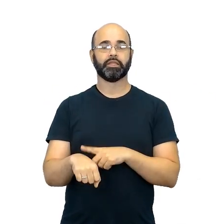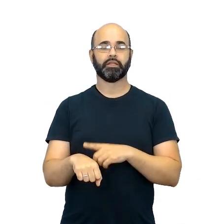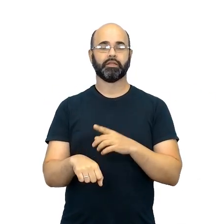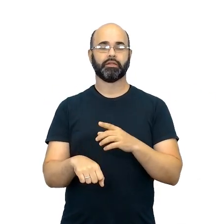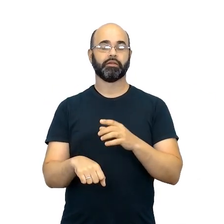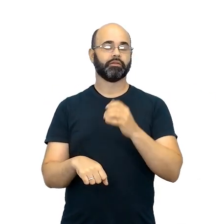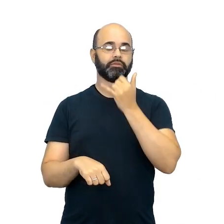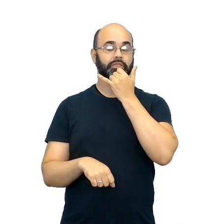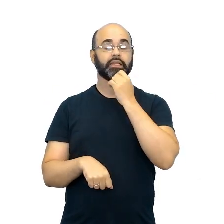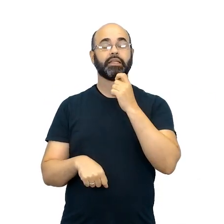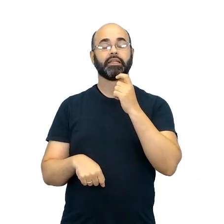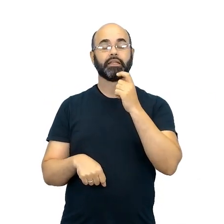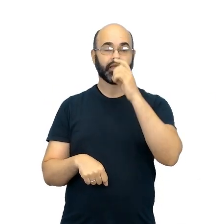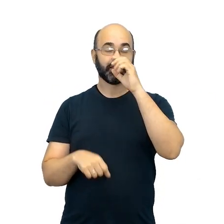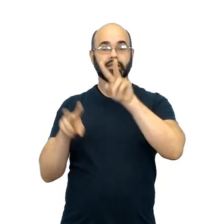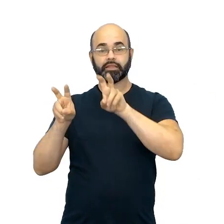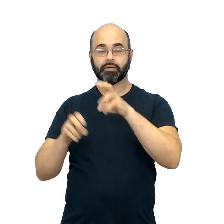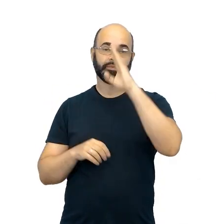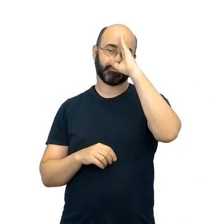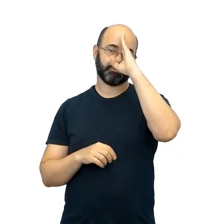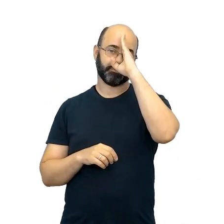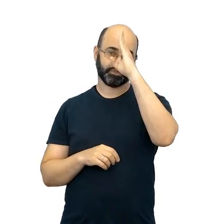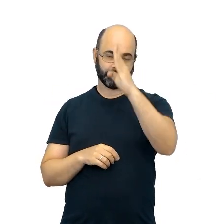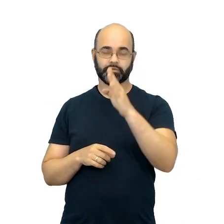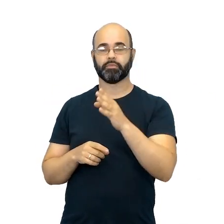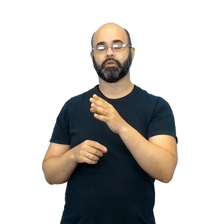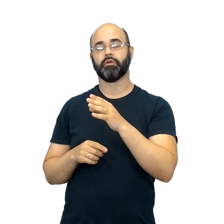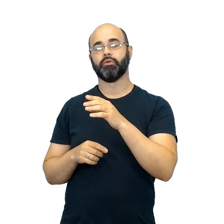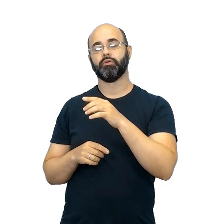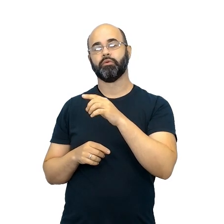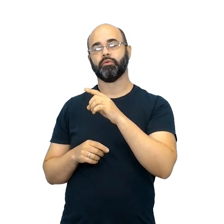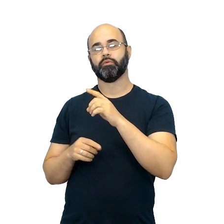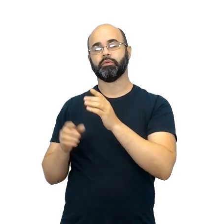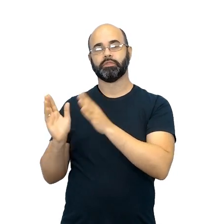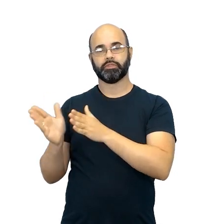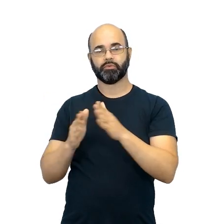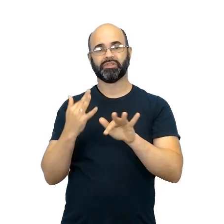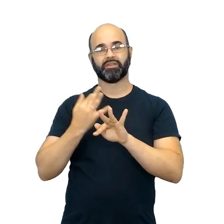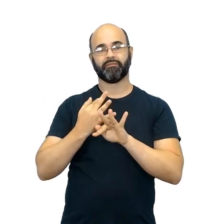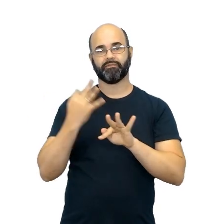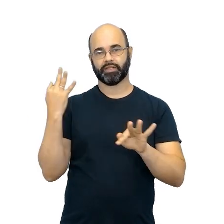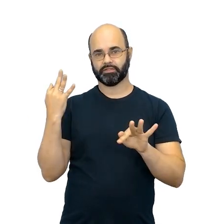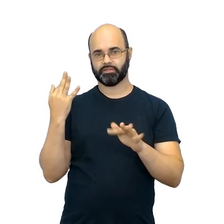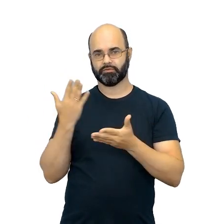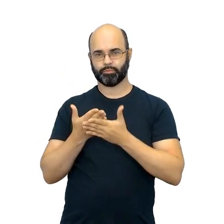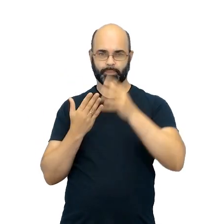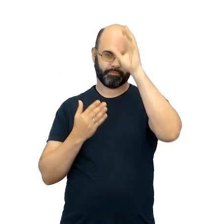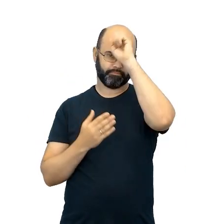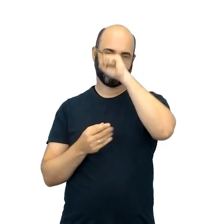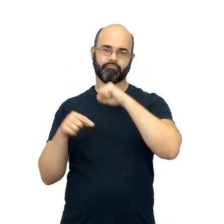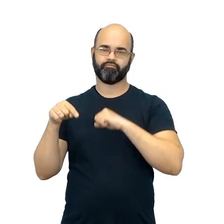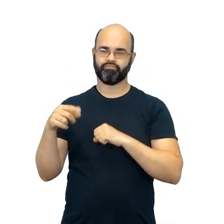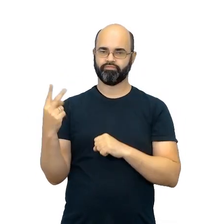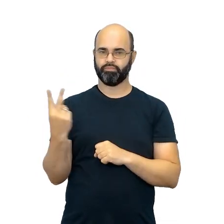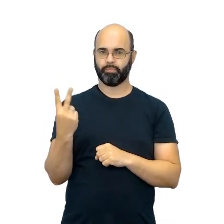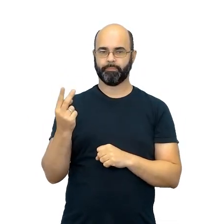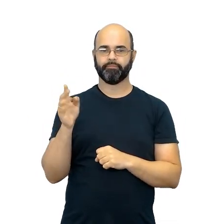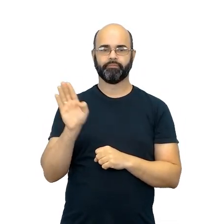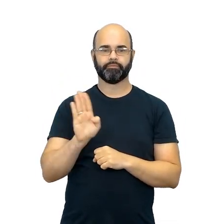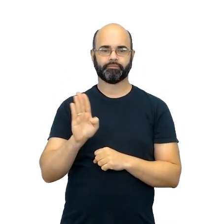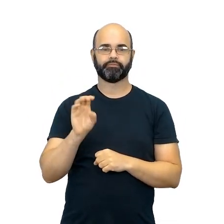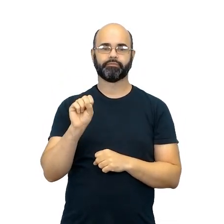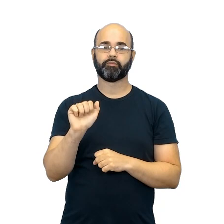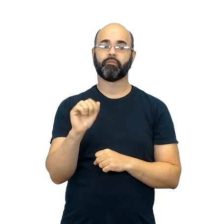em cada uma das sequências de atividade de física. Nesse segundo bimestre, aprofundaremos essa formação a